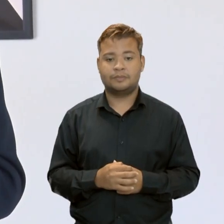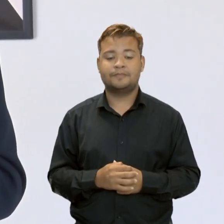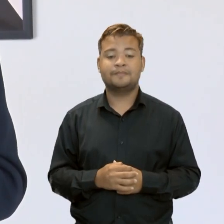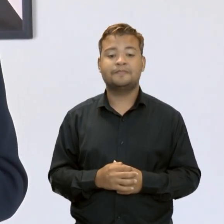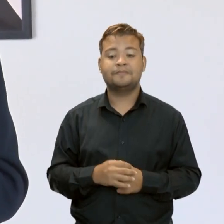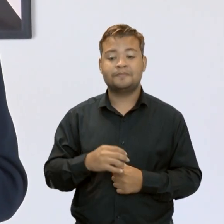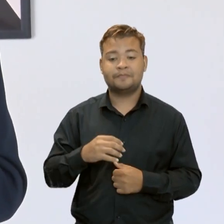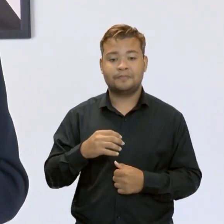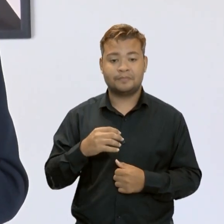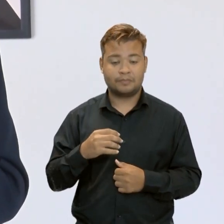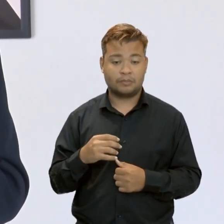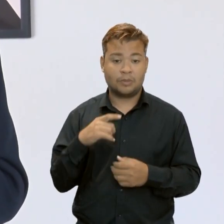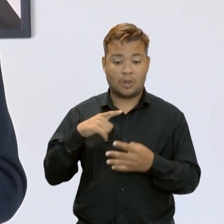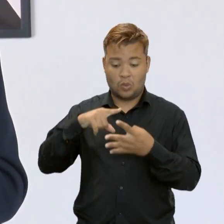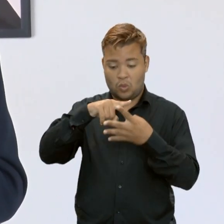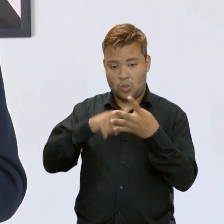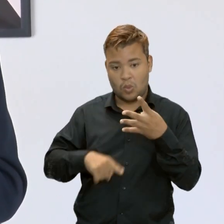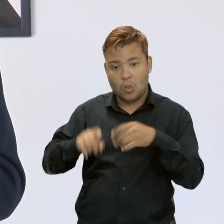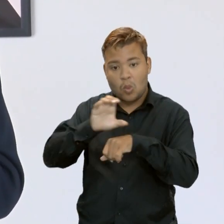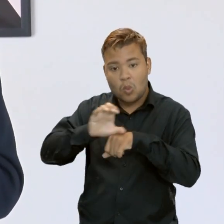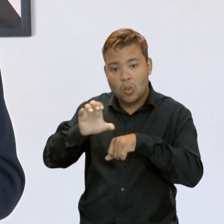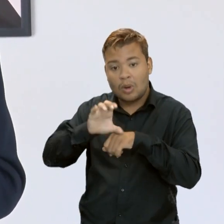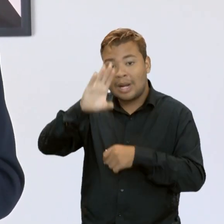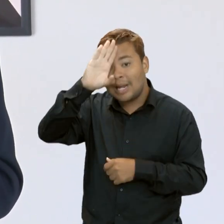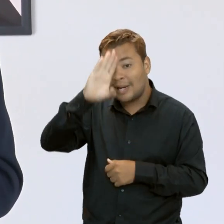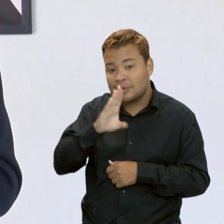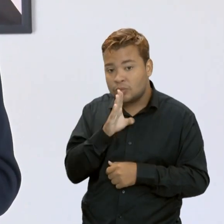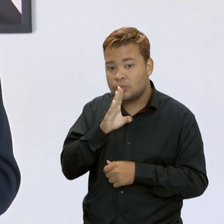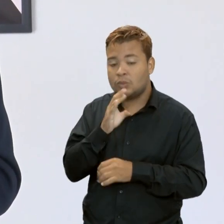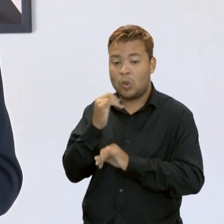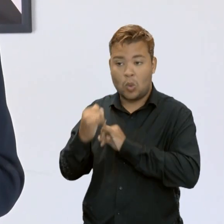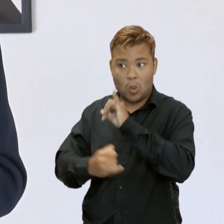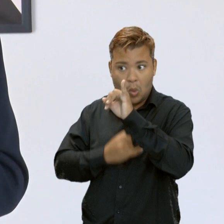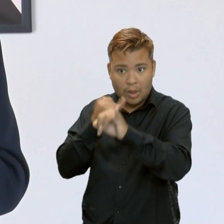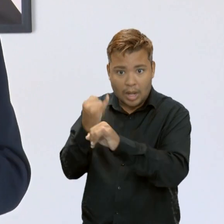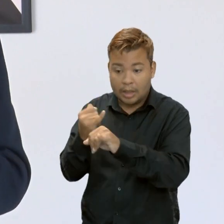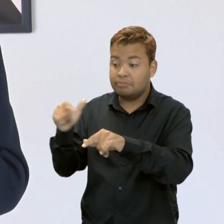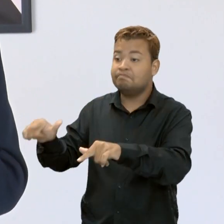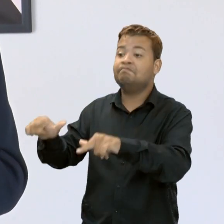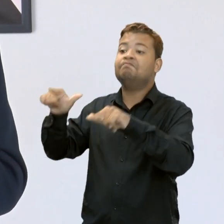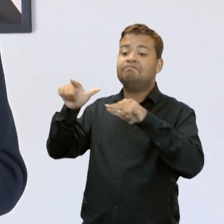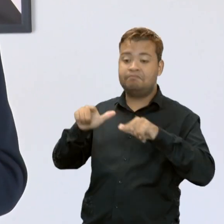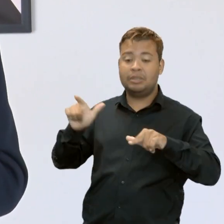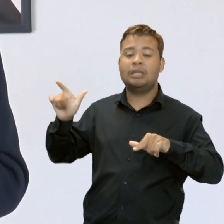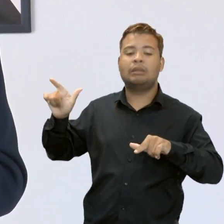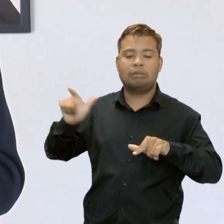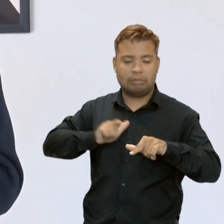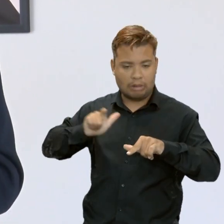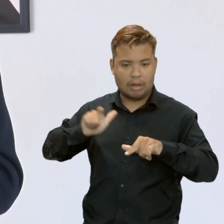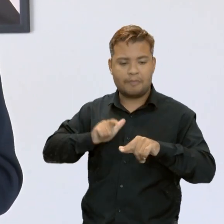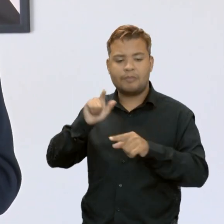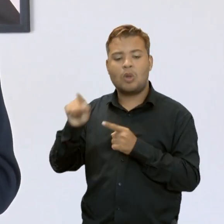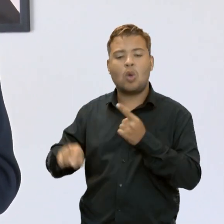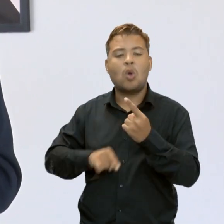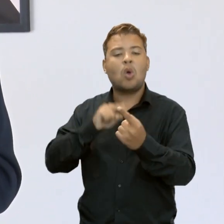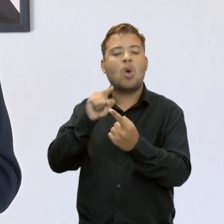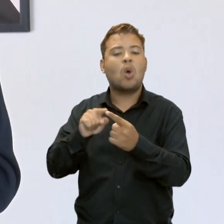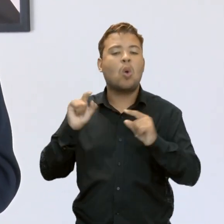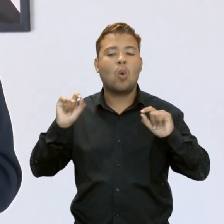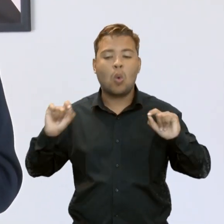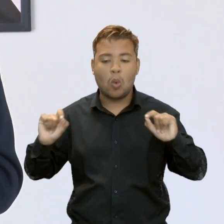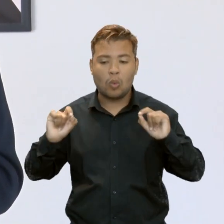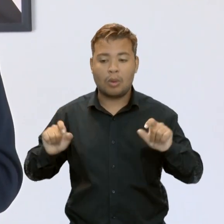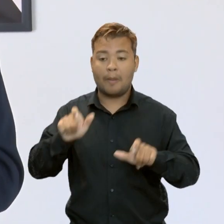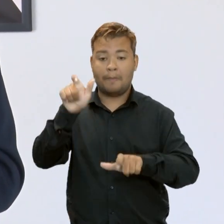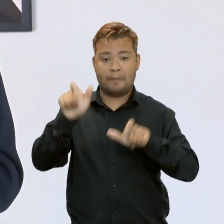os quatro cursos são gratuitos online e garantem certificado o objetivo da iniciativa é capacitar cada vez mais